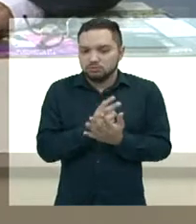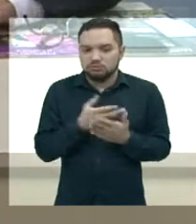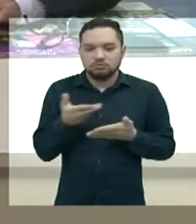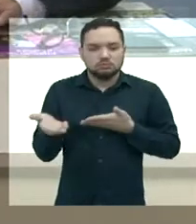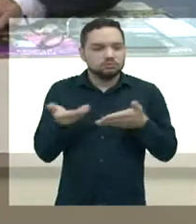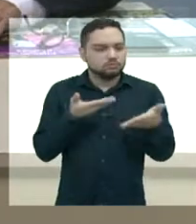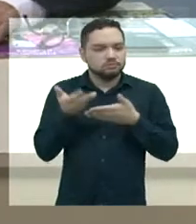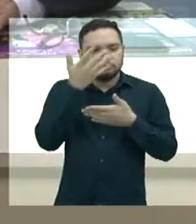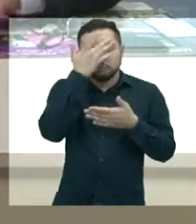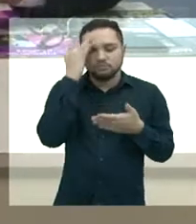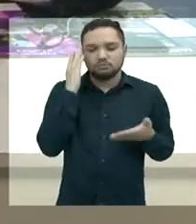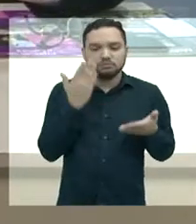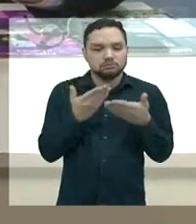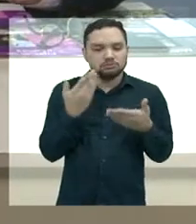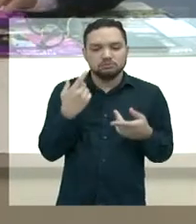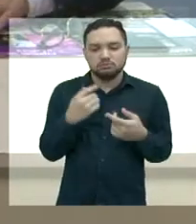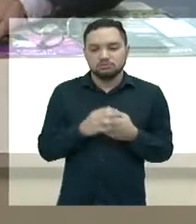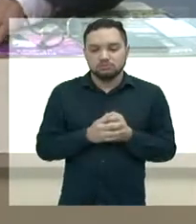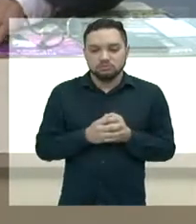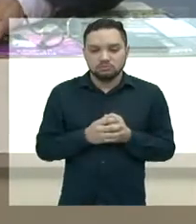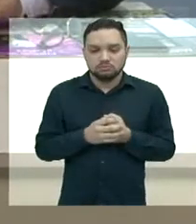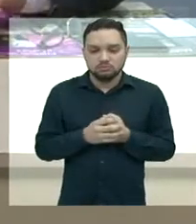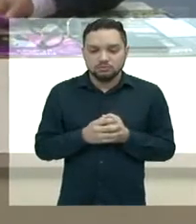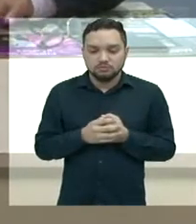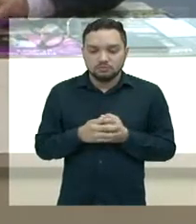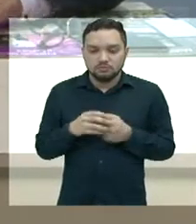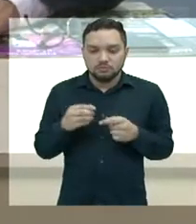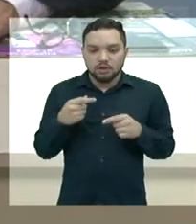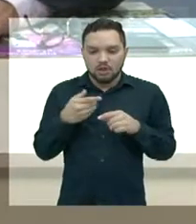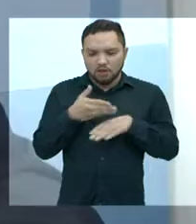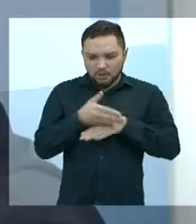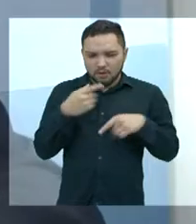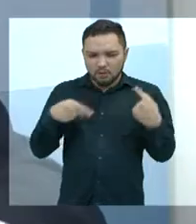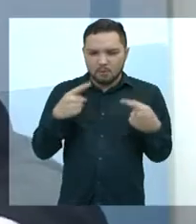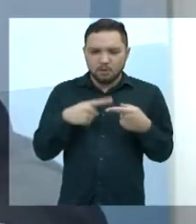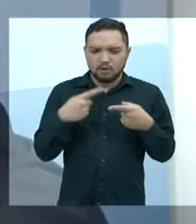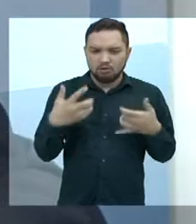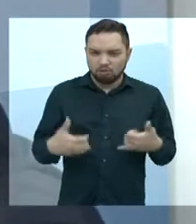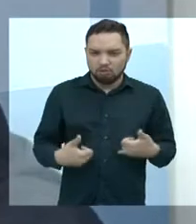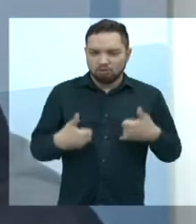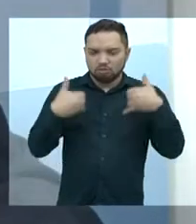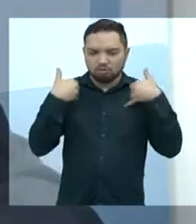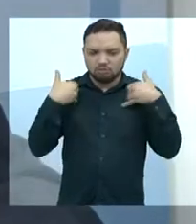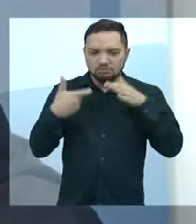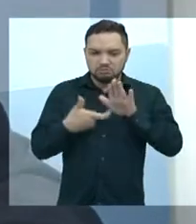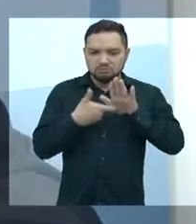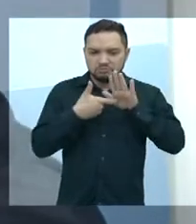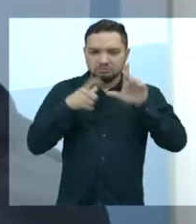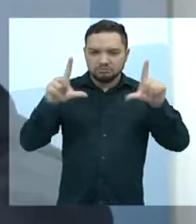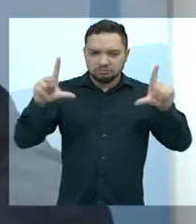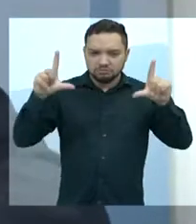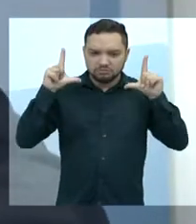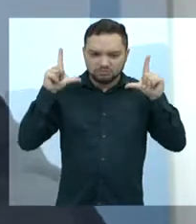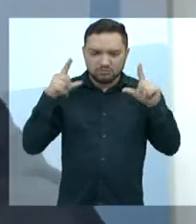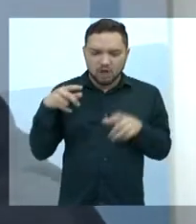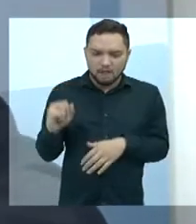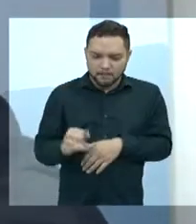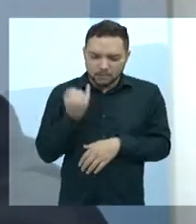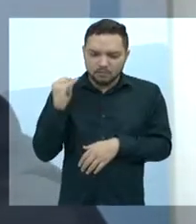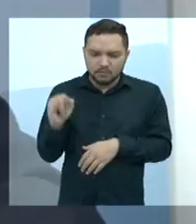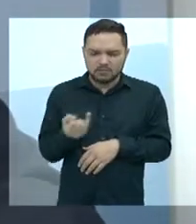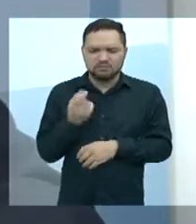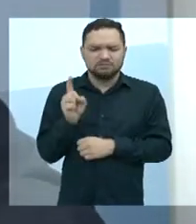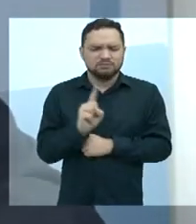interagindo com as pessoas? Eu faço porque eu gosto. Eu não me envolvi na política por vaidade, eu não me envolvi na política para me beneficiar.